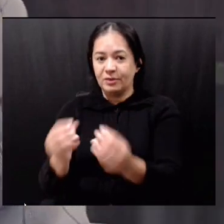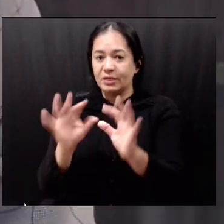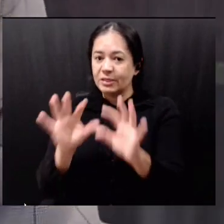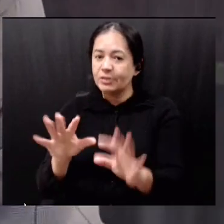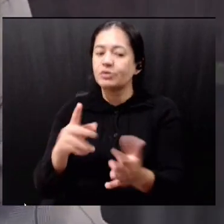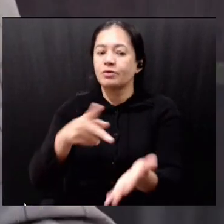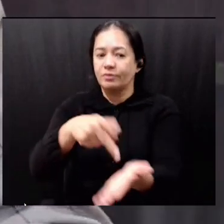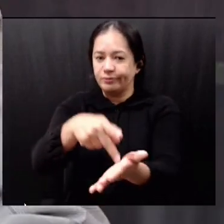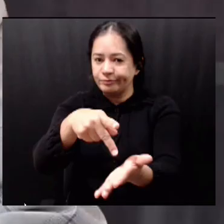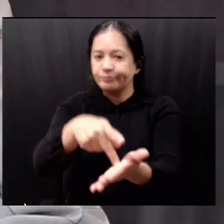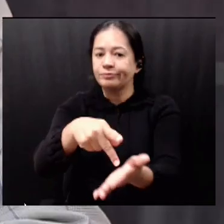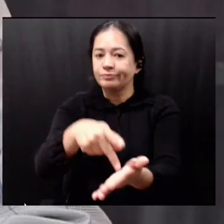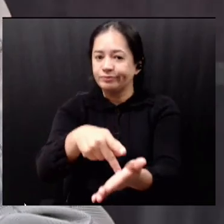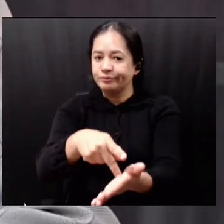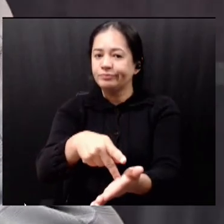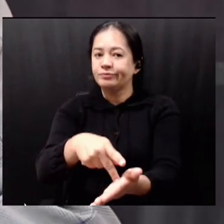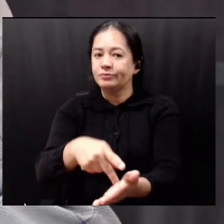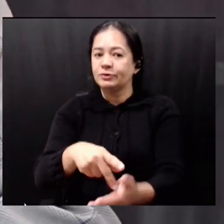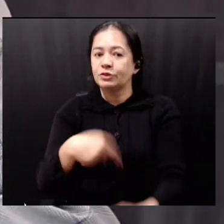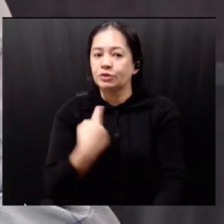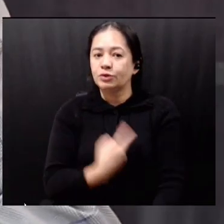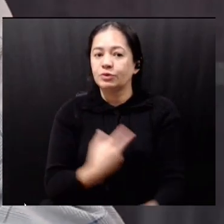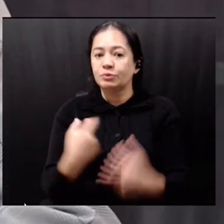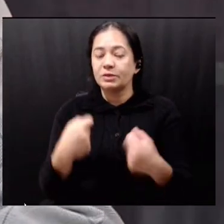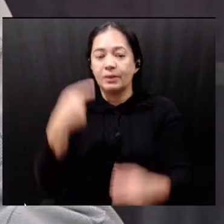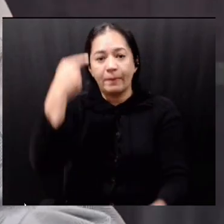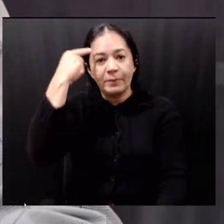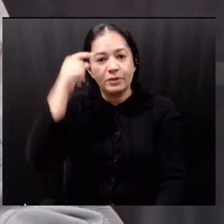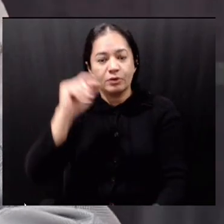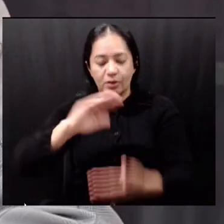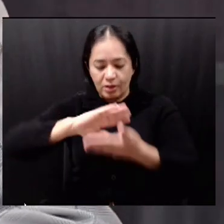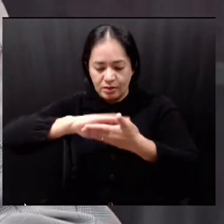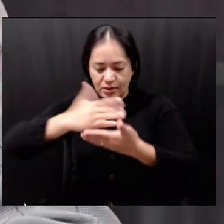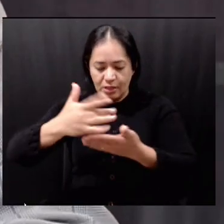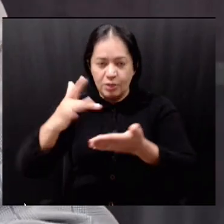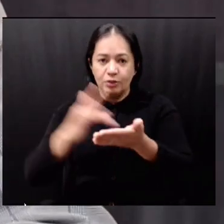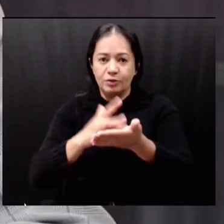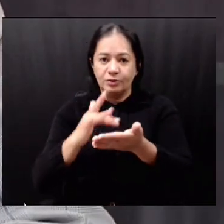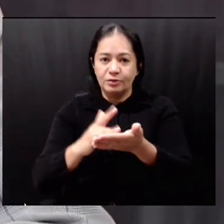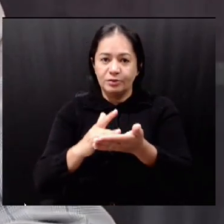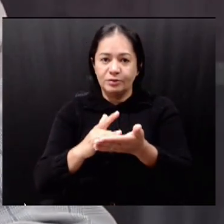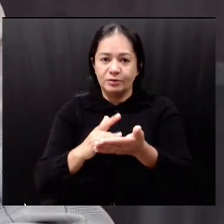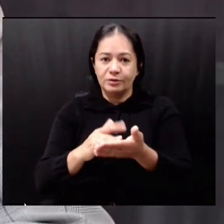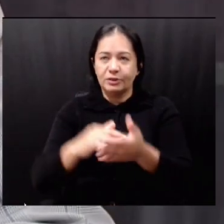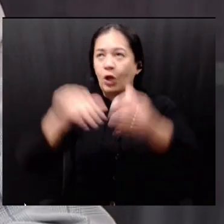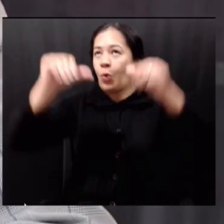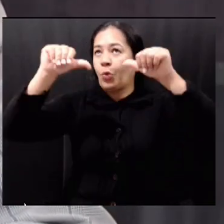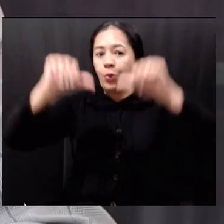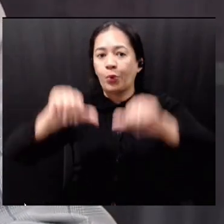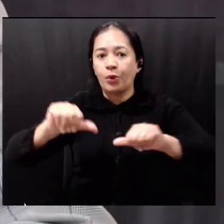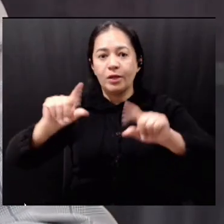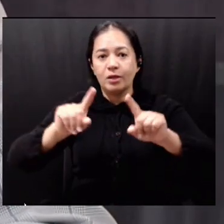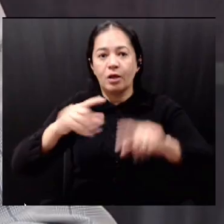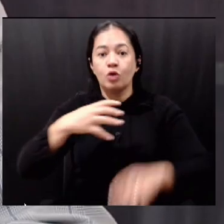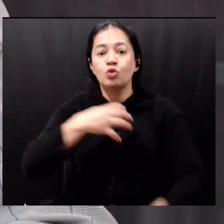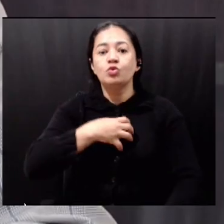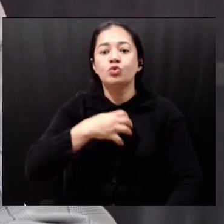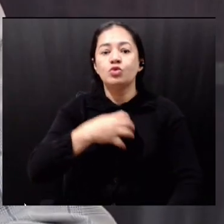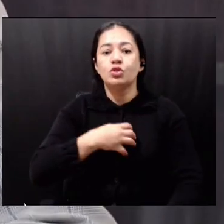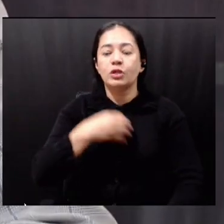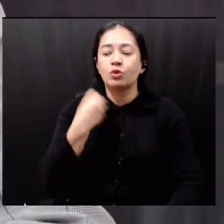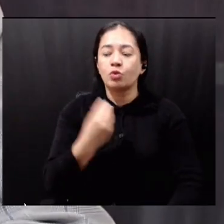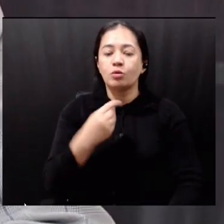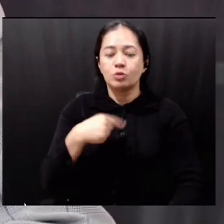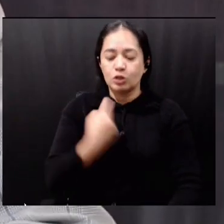A gente precisa pensar que as telas, elas não são as vilãs, né? A forma como a gente oferta isso para a criança que vai moldar